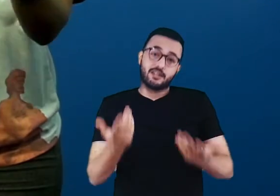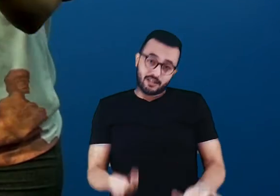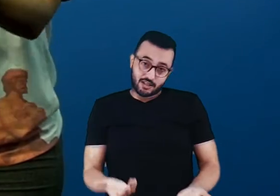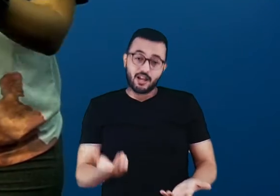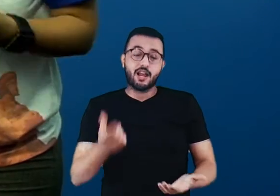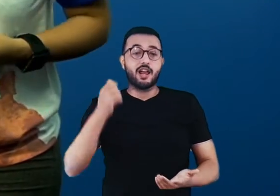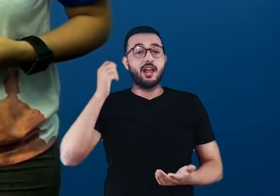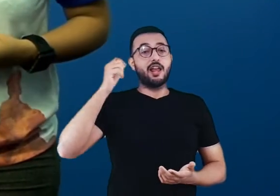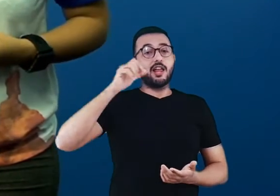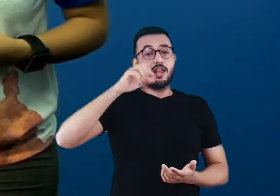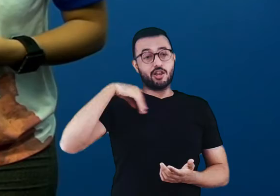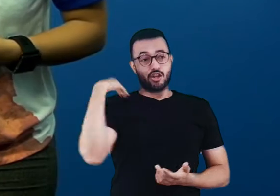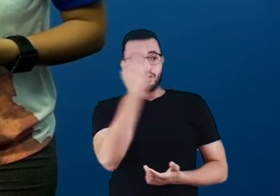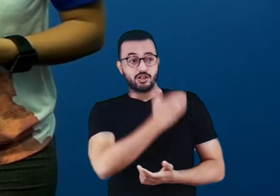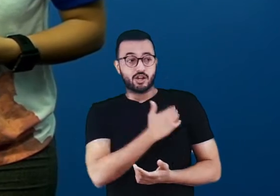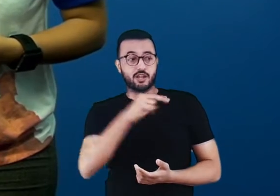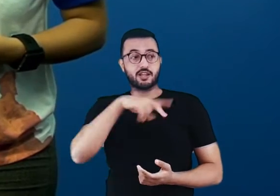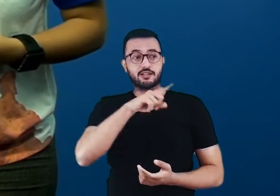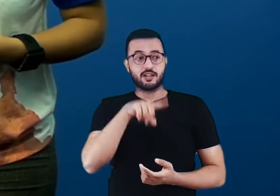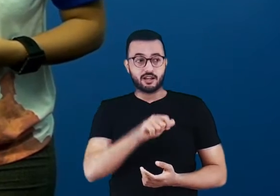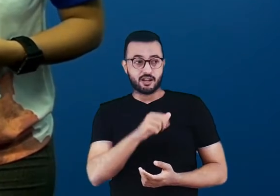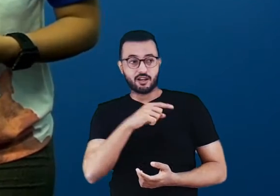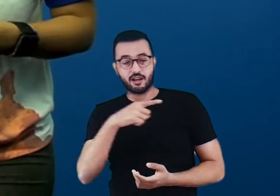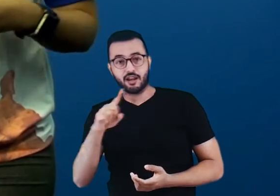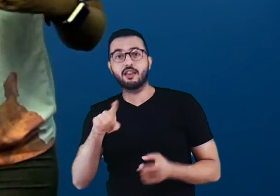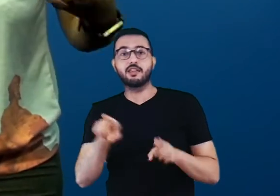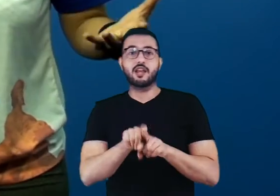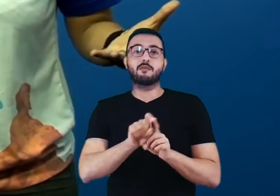Nossa Senhora de Nazaré e o Santo Antão,